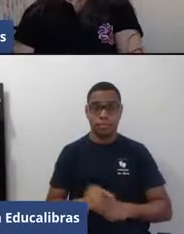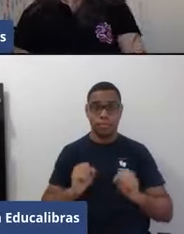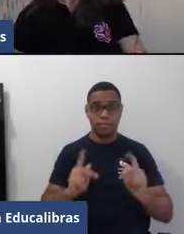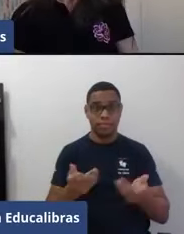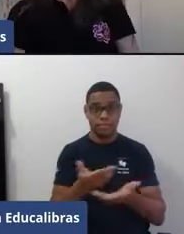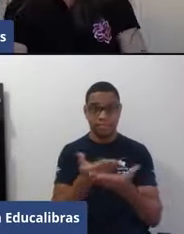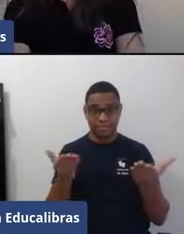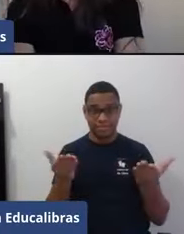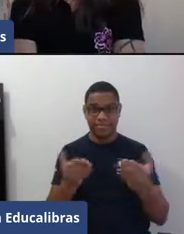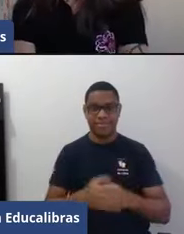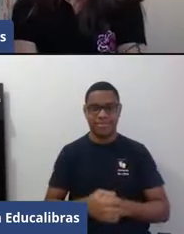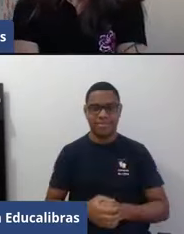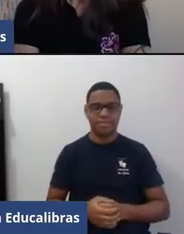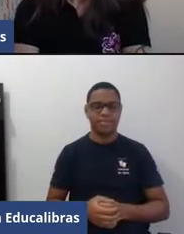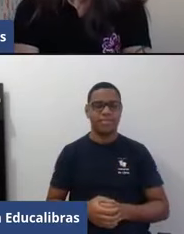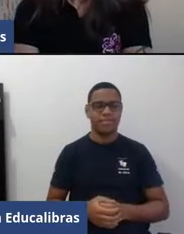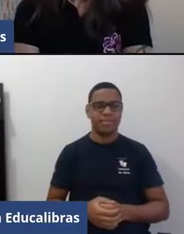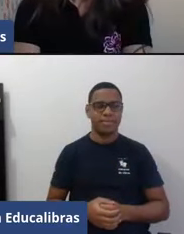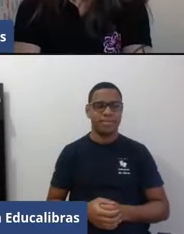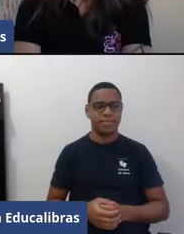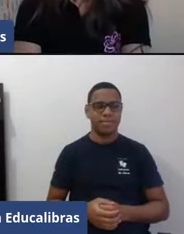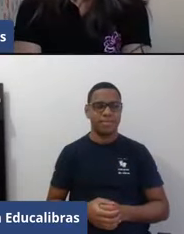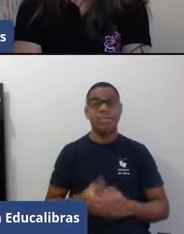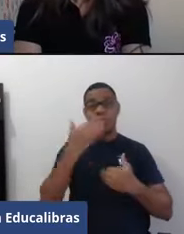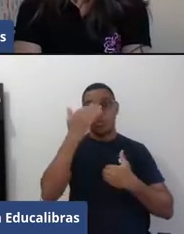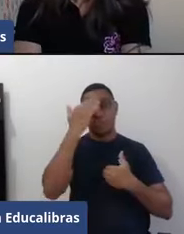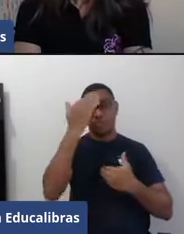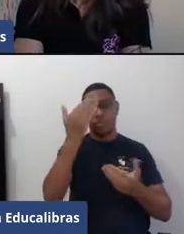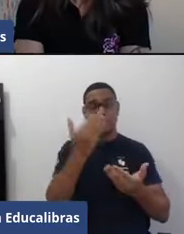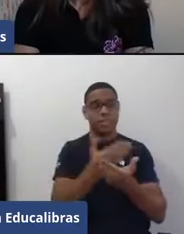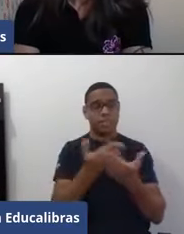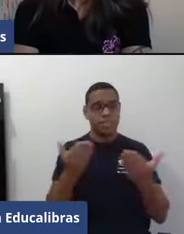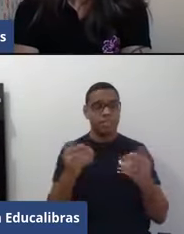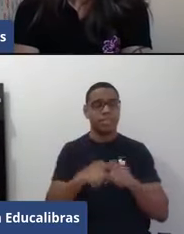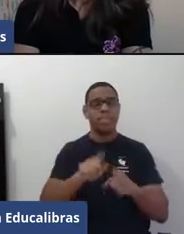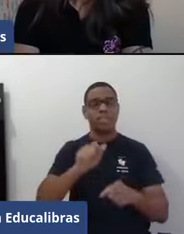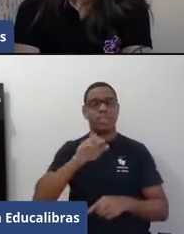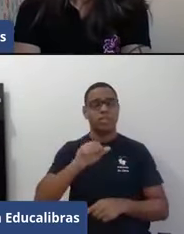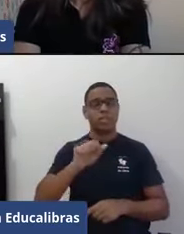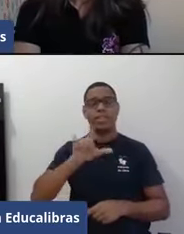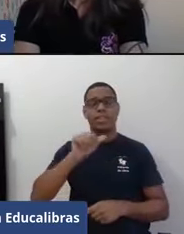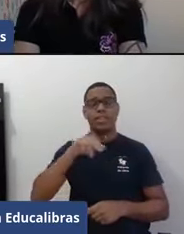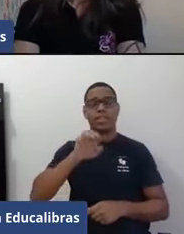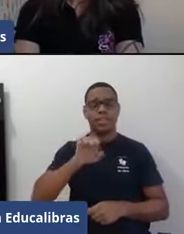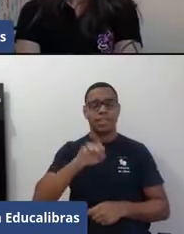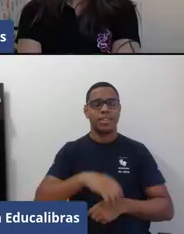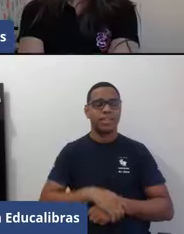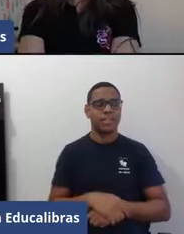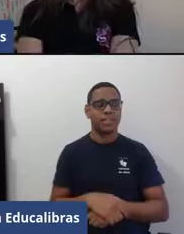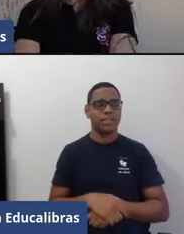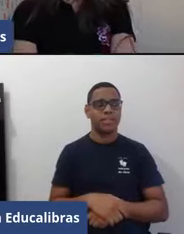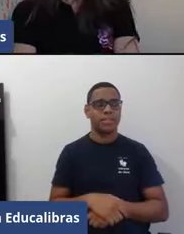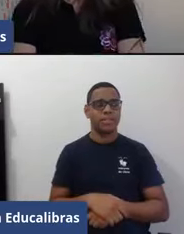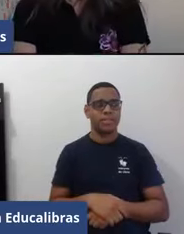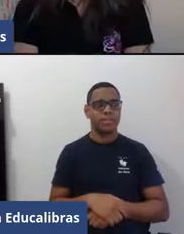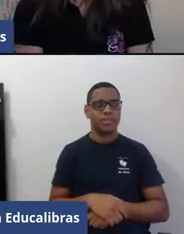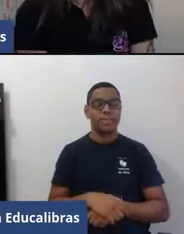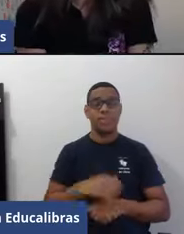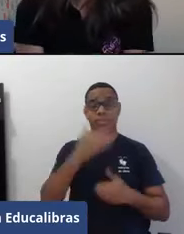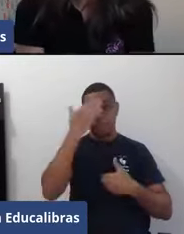pessoal? É isso aí. Obrigado, novamente, Sonita. Obrigado, Eliane. Obrigada a todos que estão